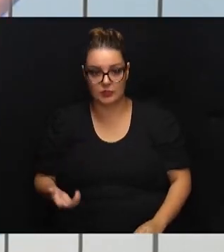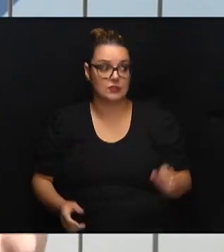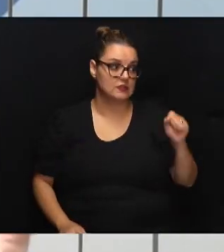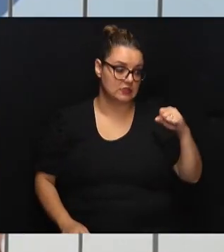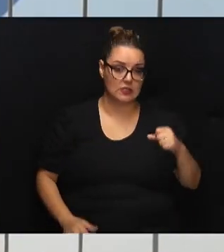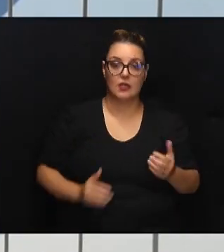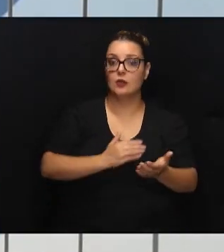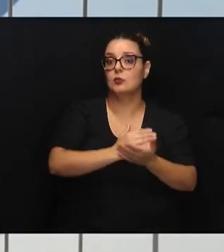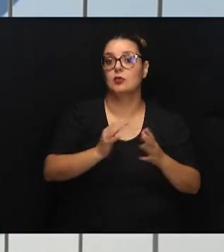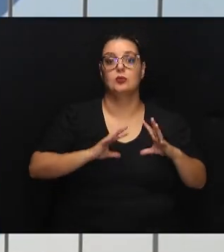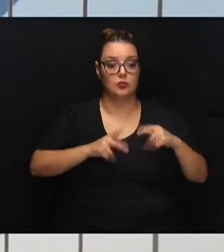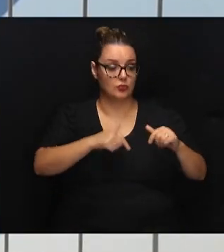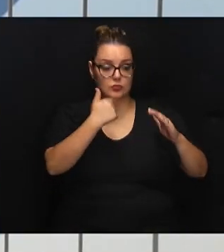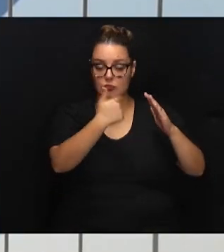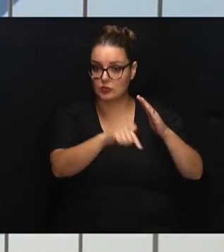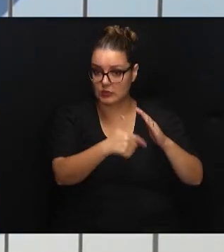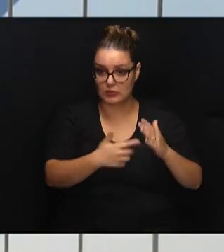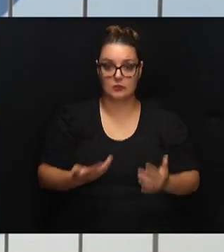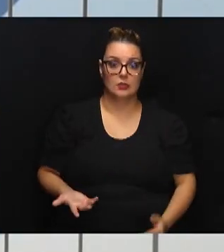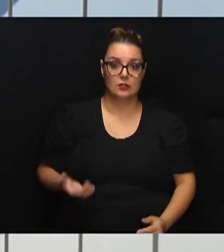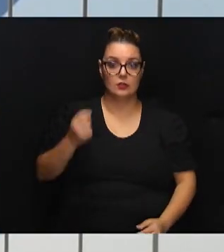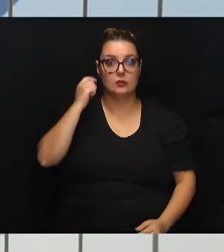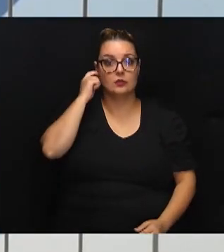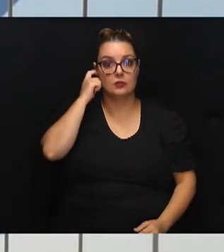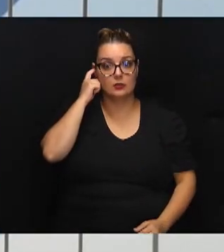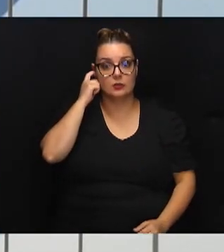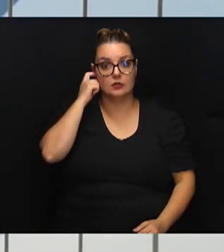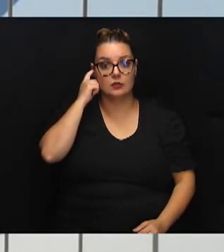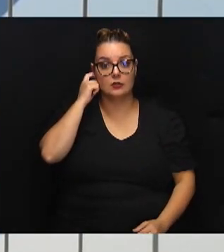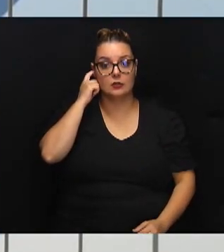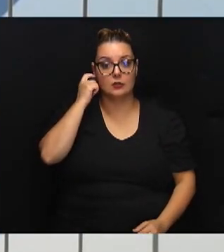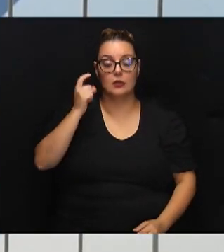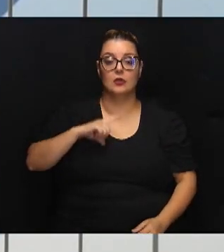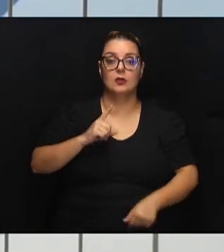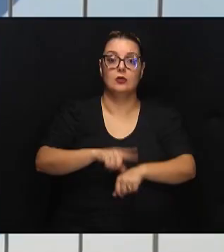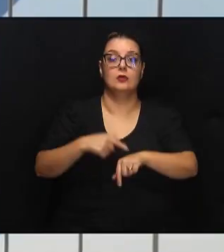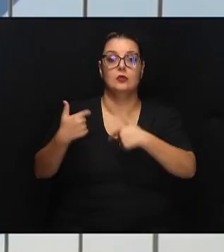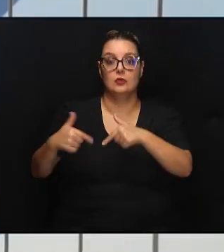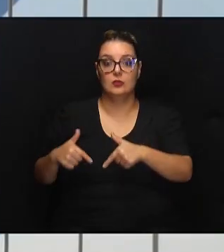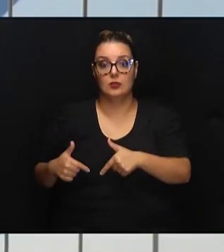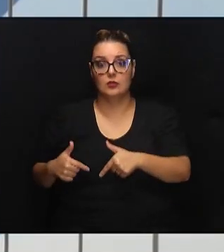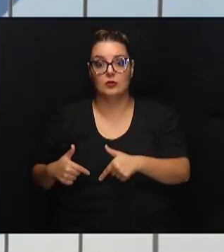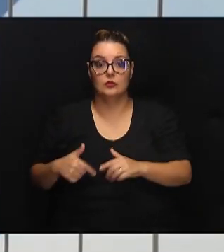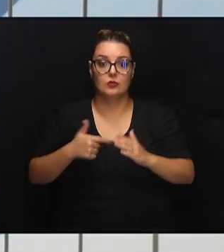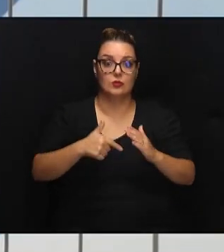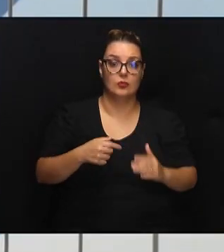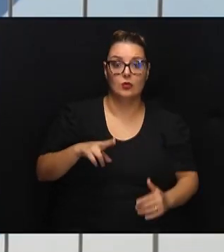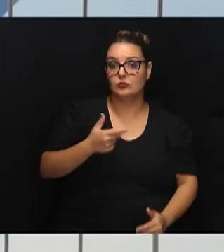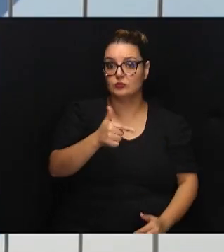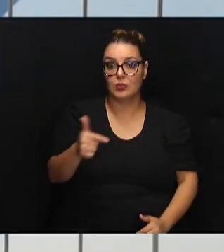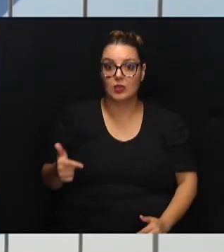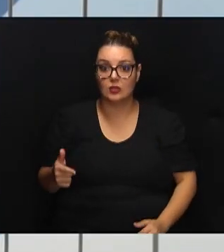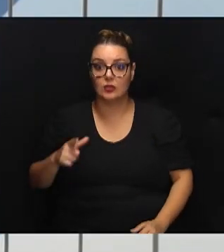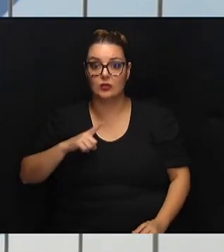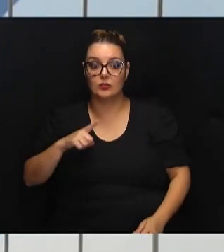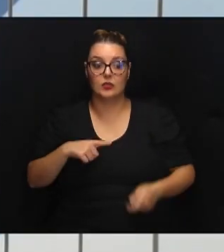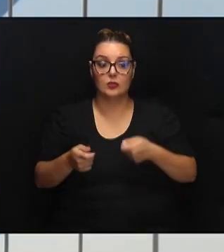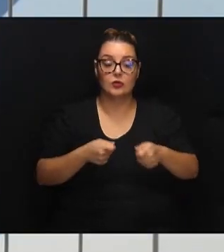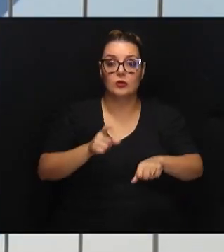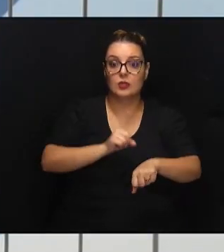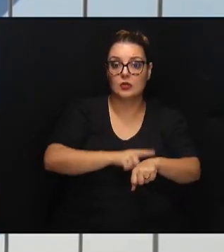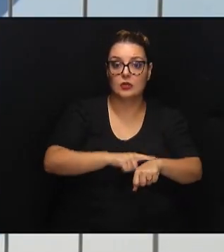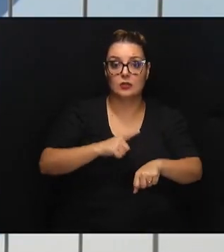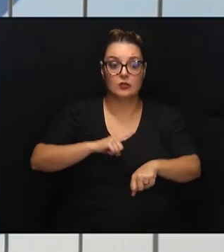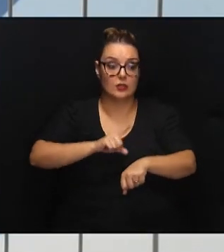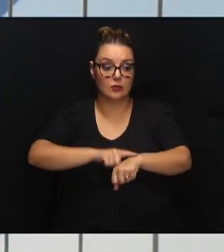gente começou todo mundo a trabalhar em home office, e aí eu tenho jornada no home office ou não tenho, eu tenho controle de jornada, eu tenho hora